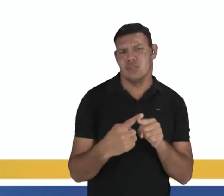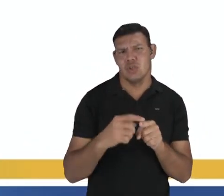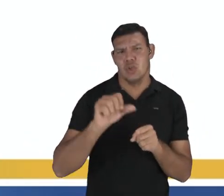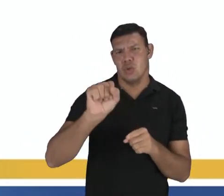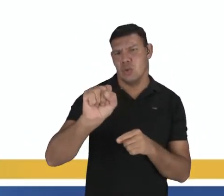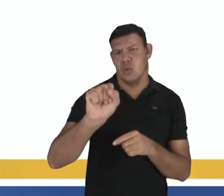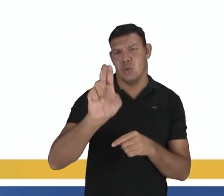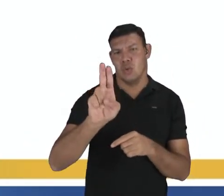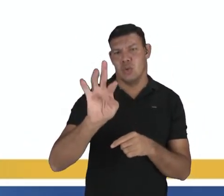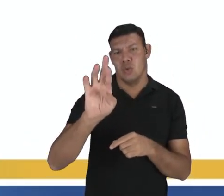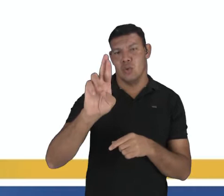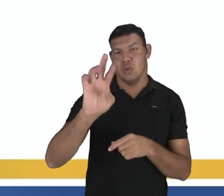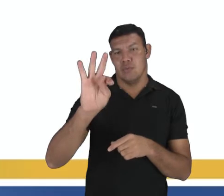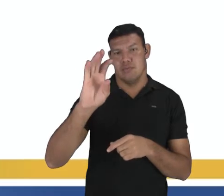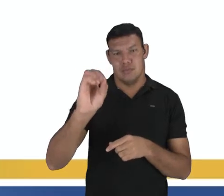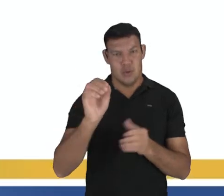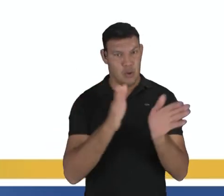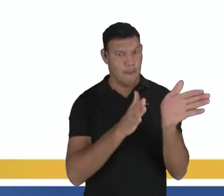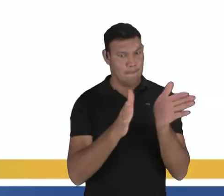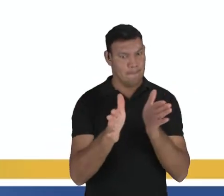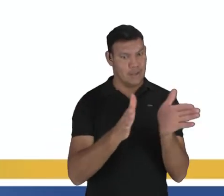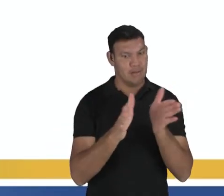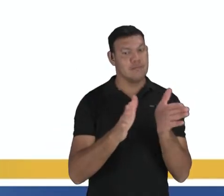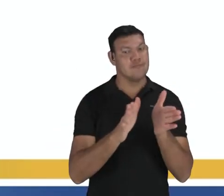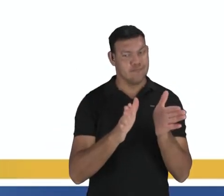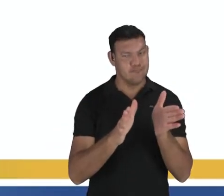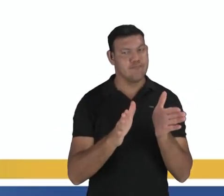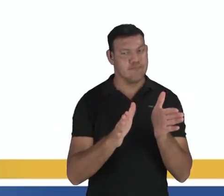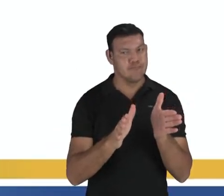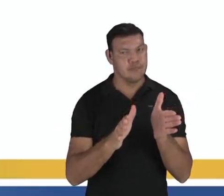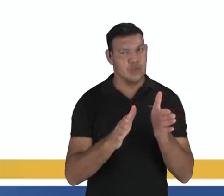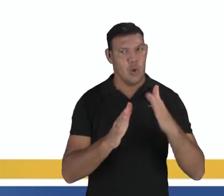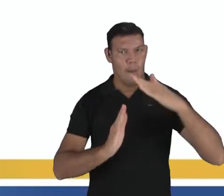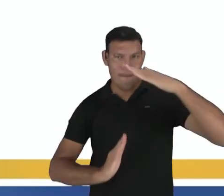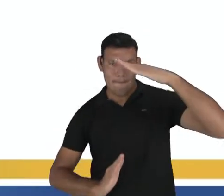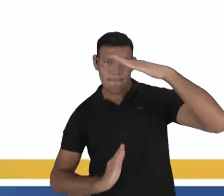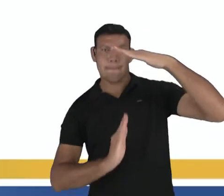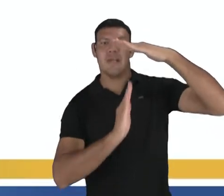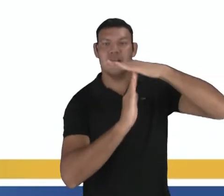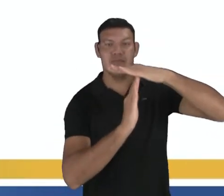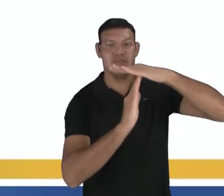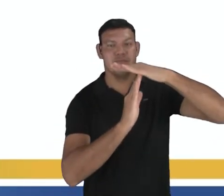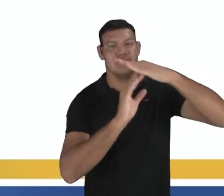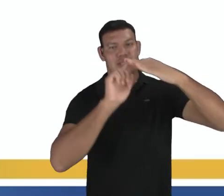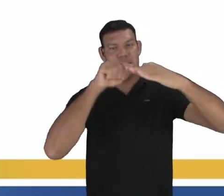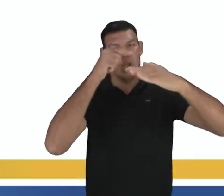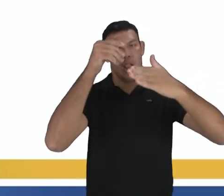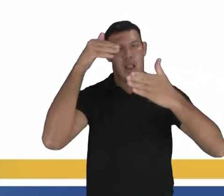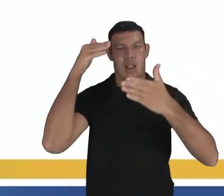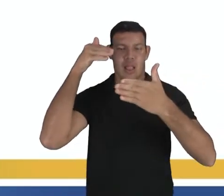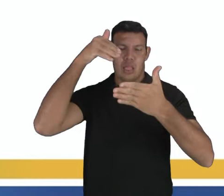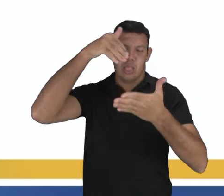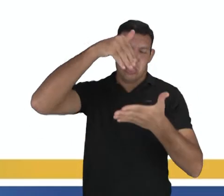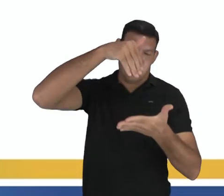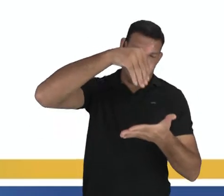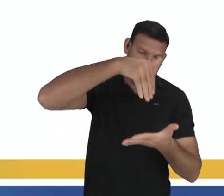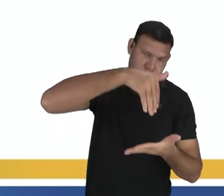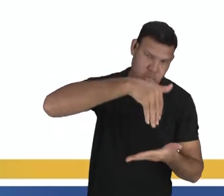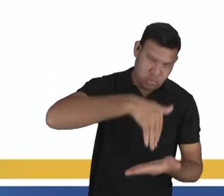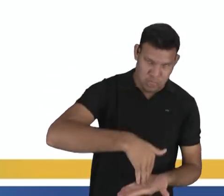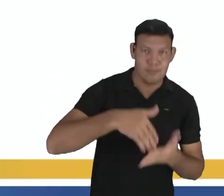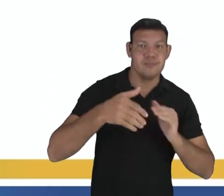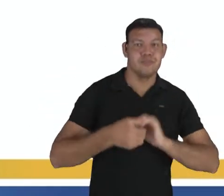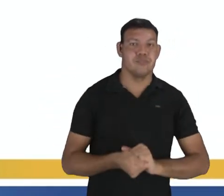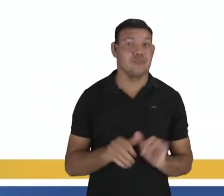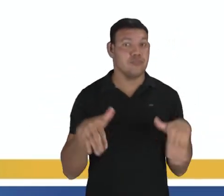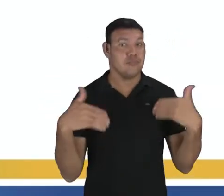foi um período que aconteceu, né? Um auge, mas aí depois teve um declínio, né? Tanto os dois períodos, né? Então,